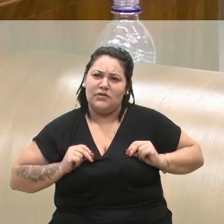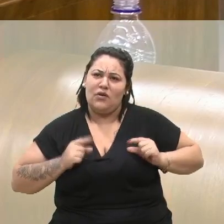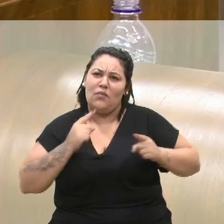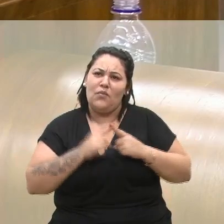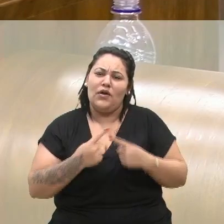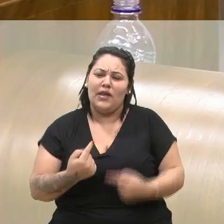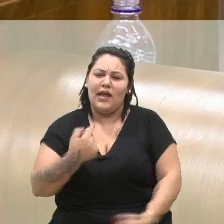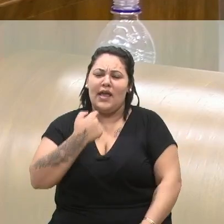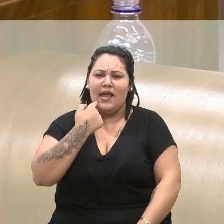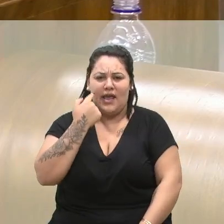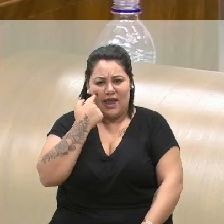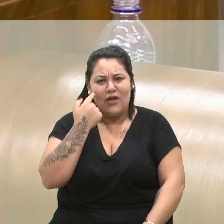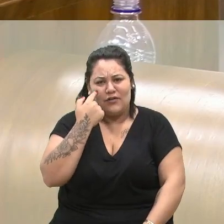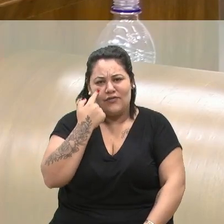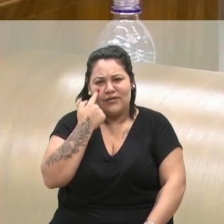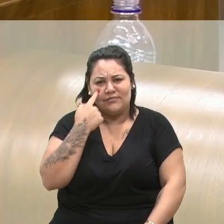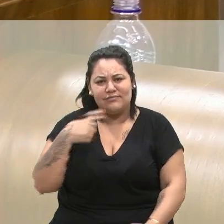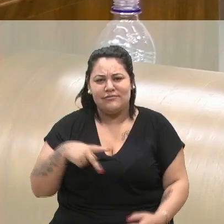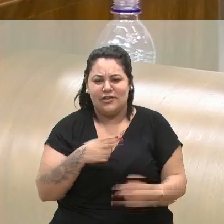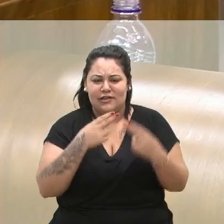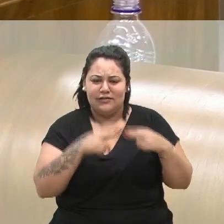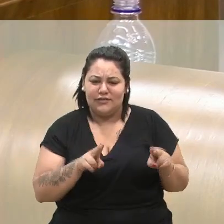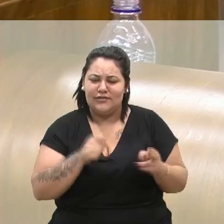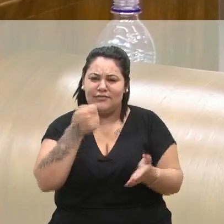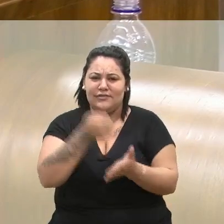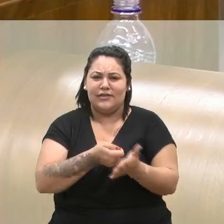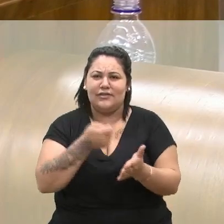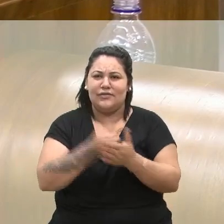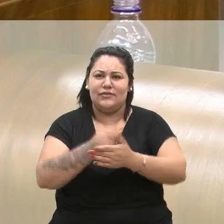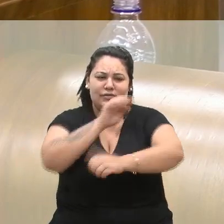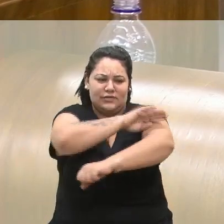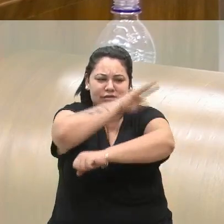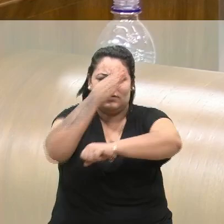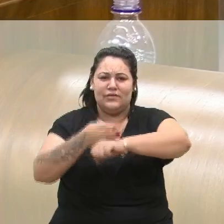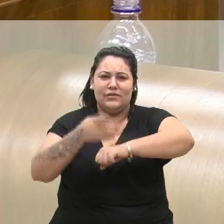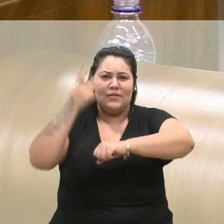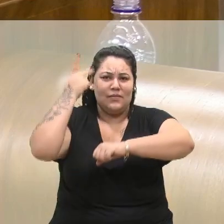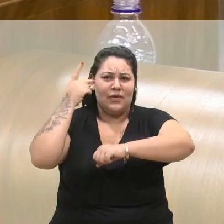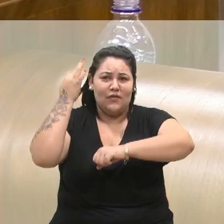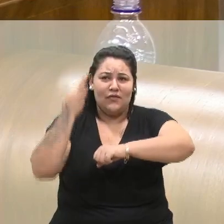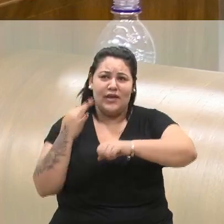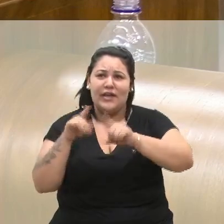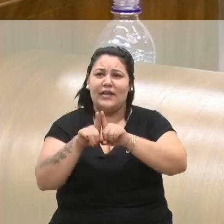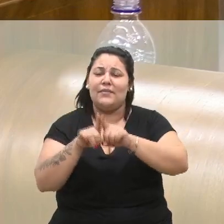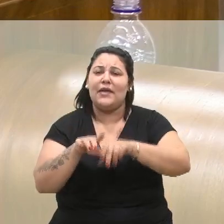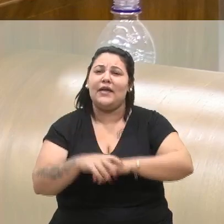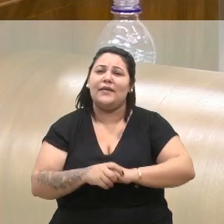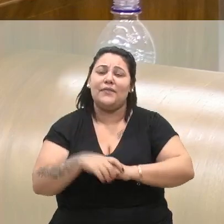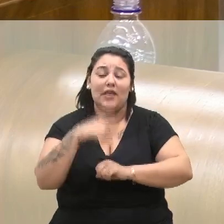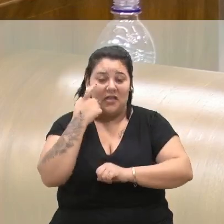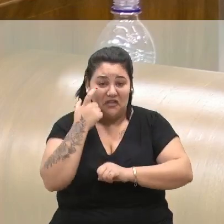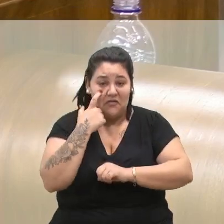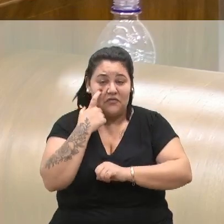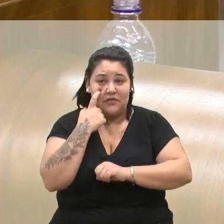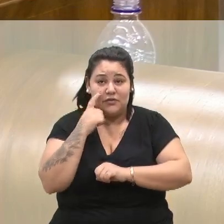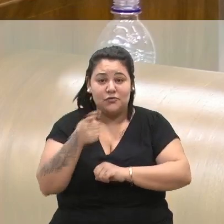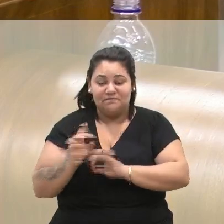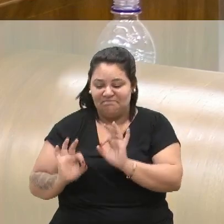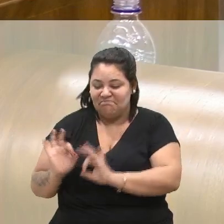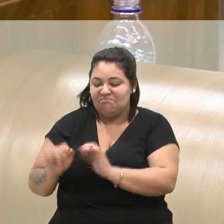vi na inauguração, na luta pelo ginásio do Paulo Freire, eu lhe vi nos calçamentos do